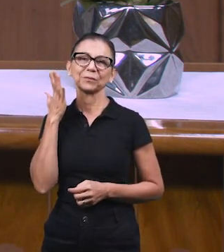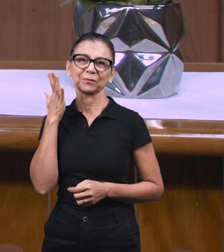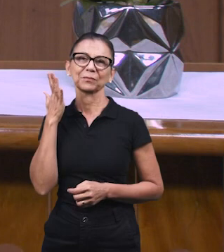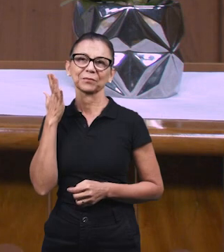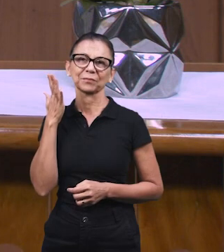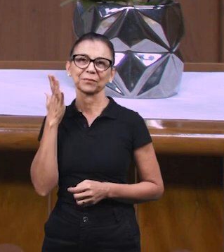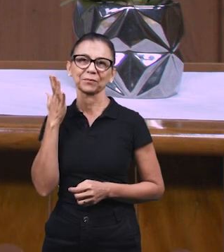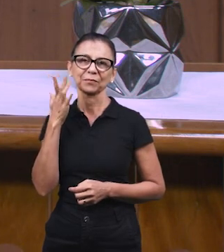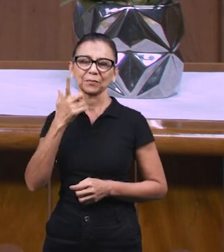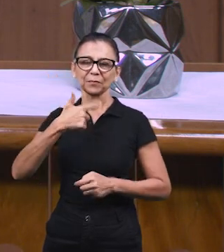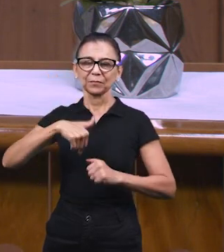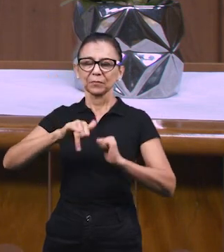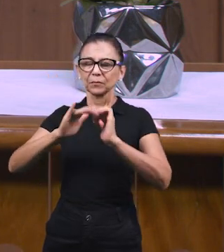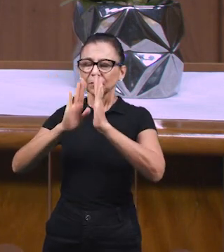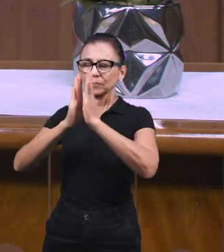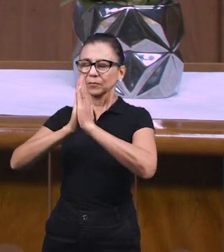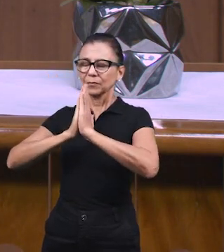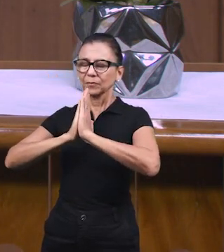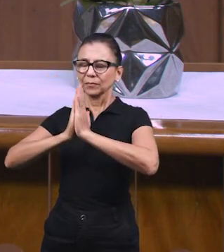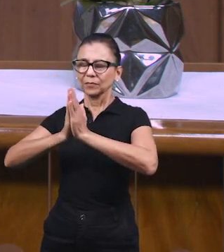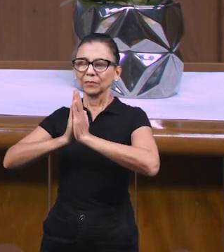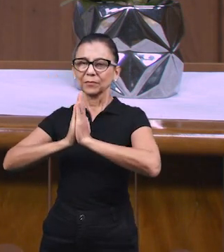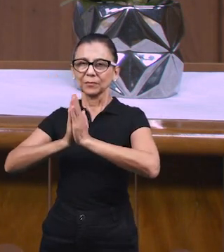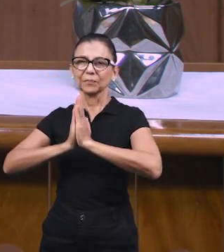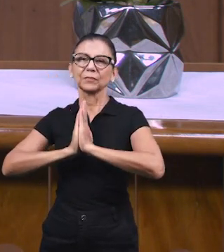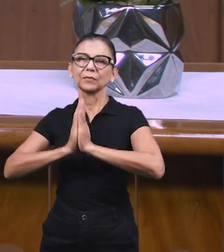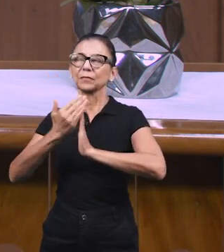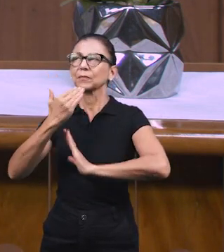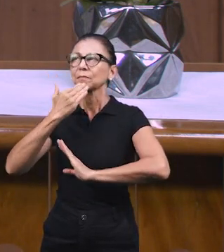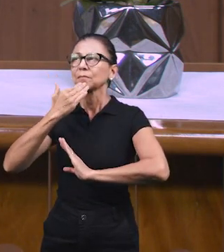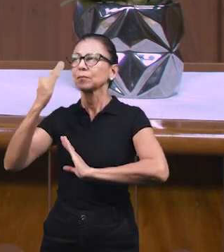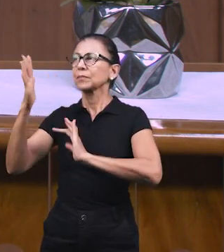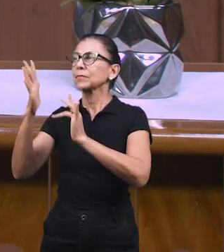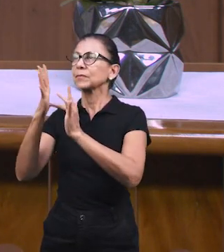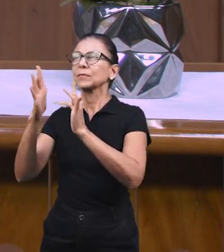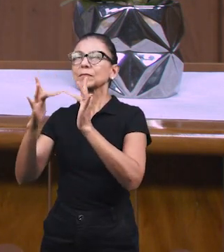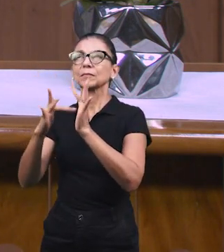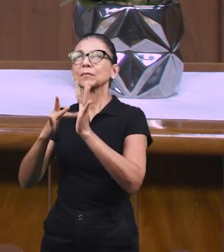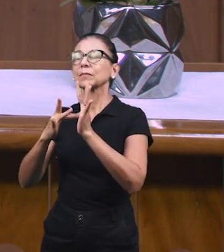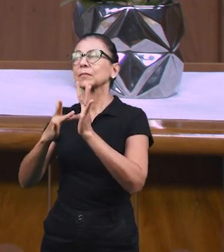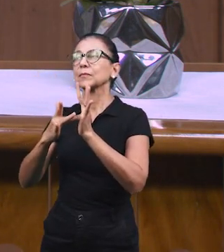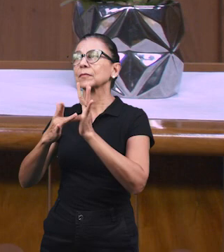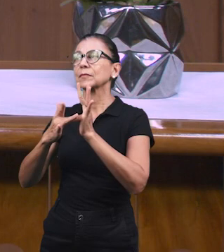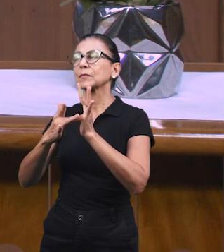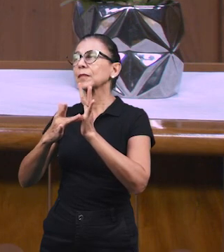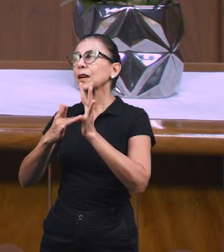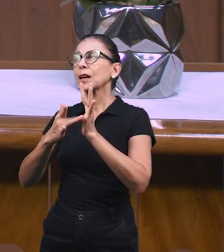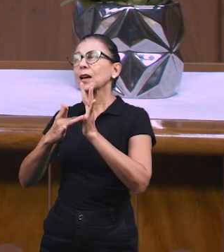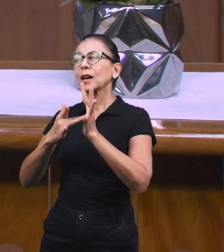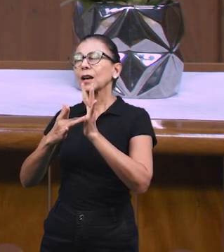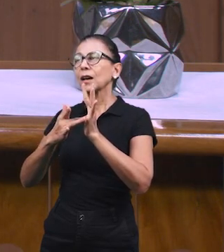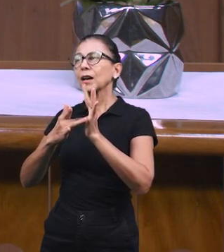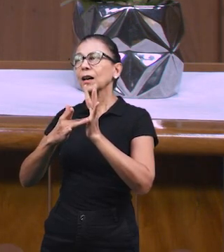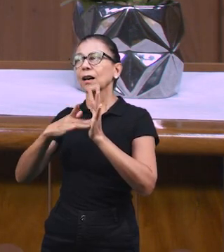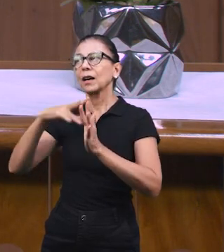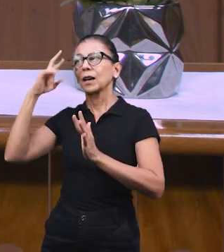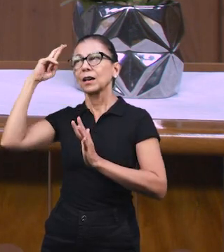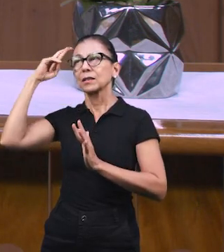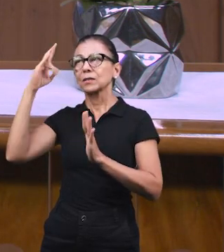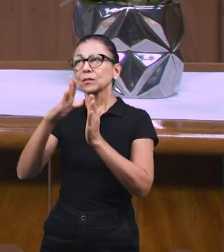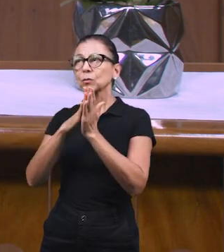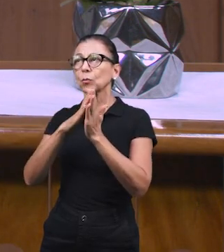nós mesmos, em oração, buscando a Jesus, estamos pedindo, Senhor, abra as Escrituras para